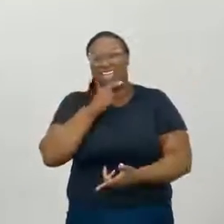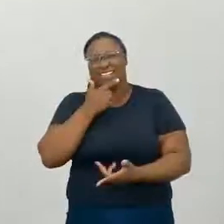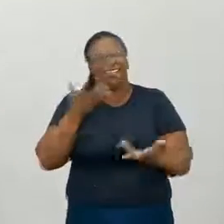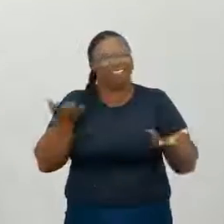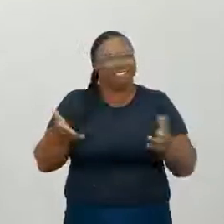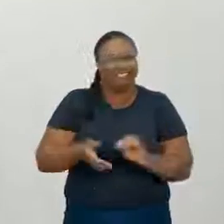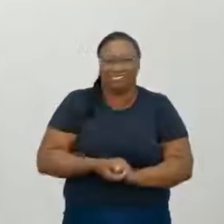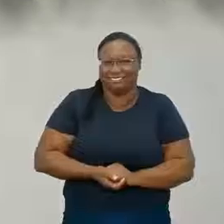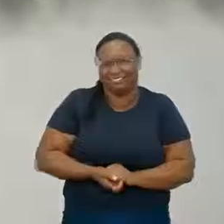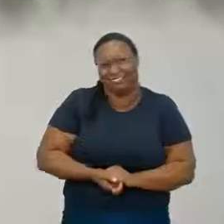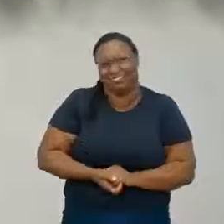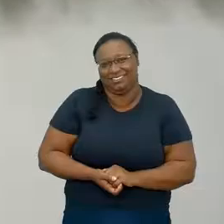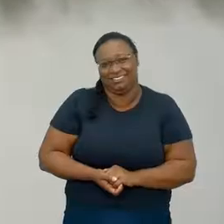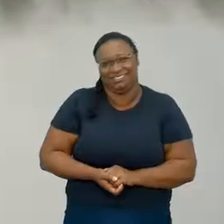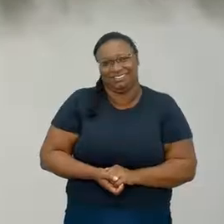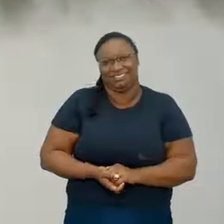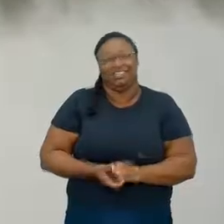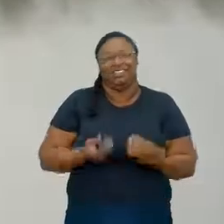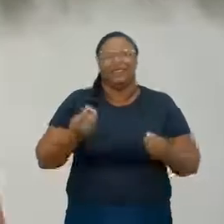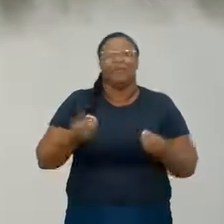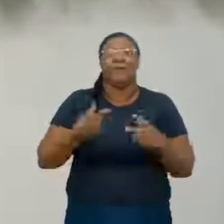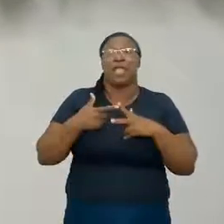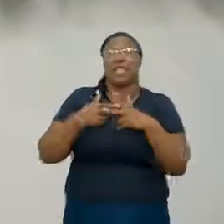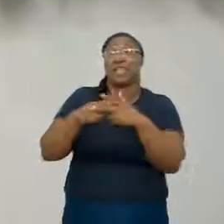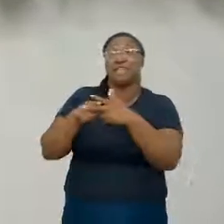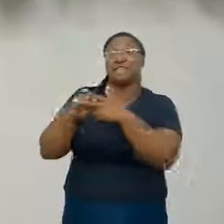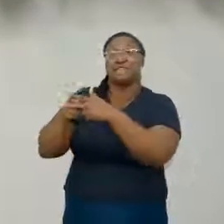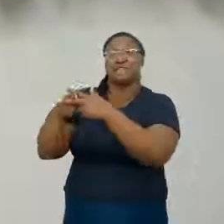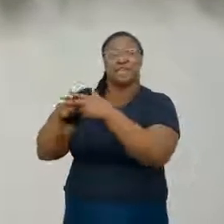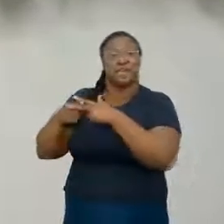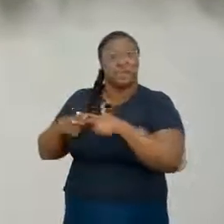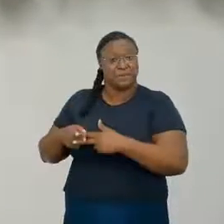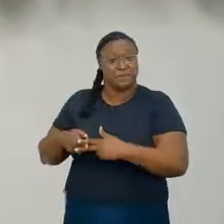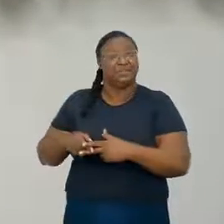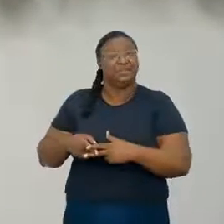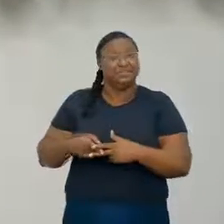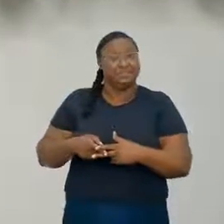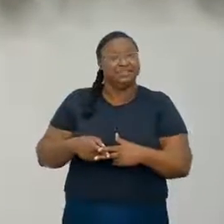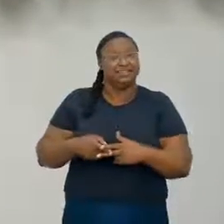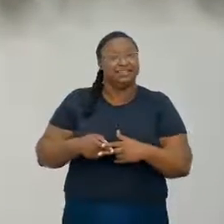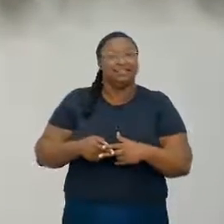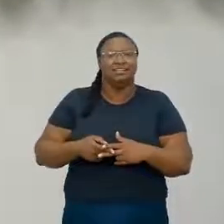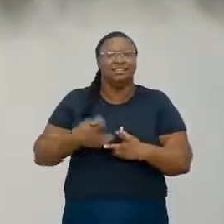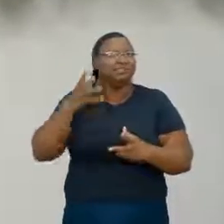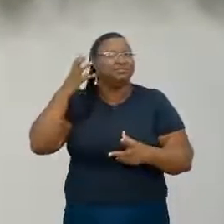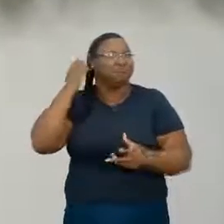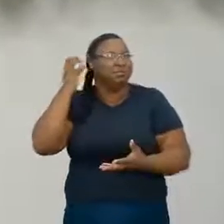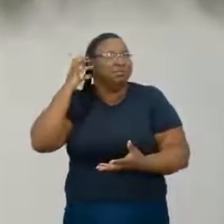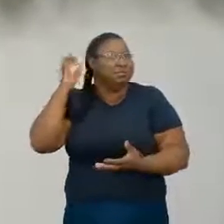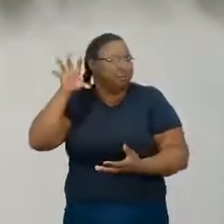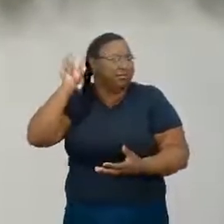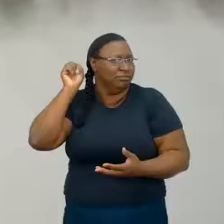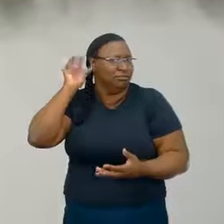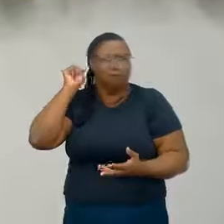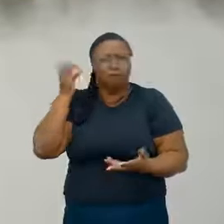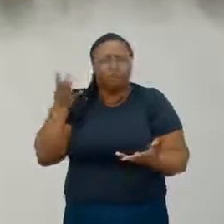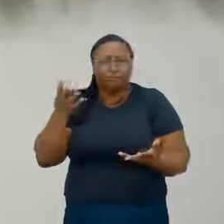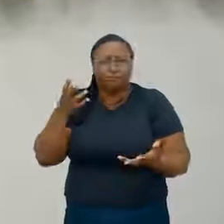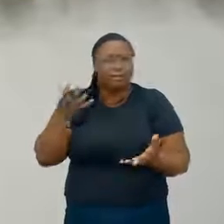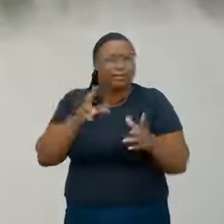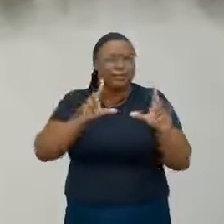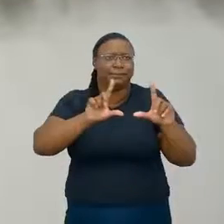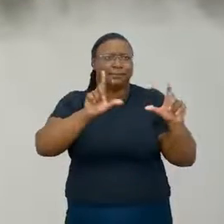É que você está inserido dentro de uma ferramenta, mas ainda pensando em outra, né? Exatamente. Né? Interessante também nessa questão